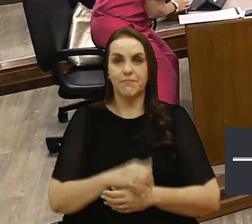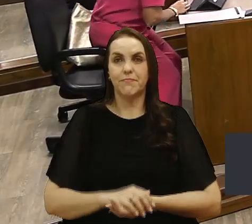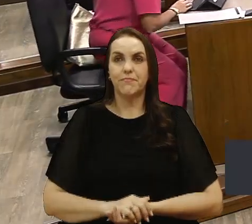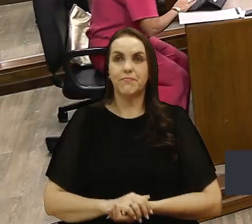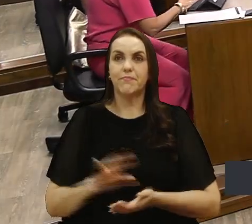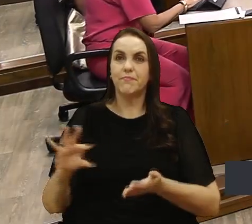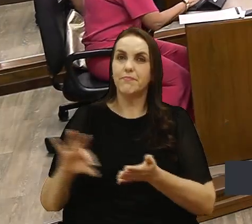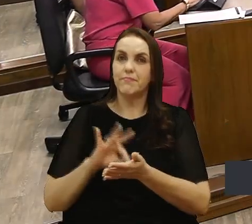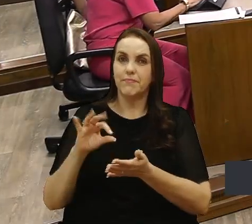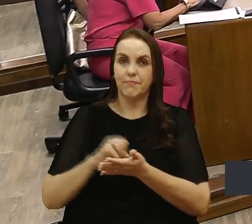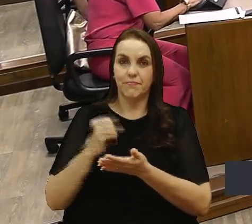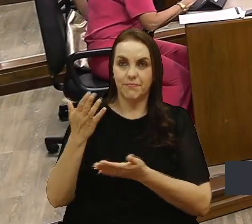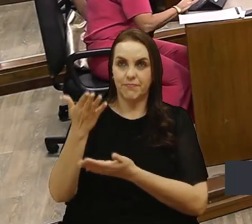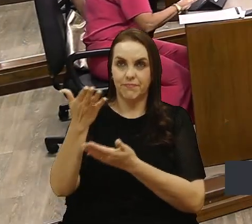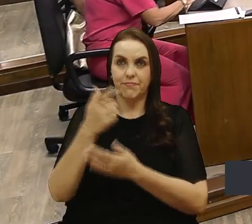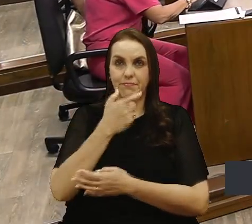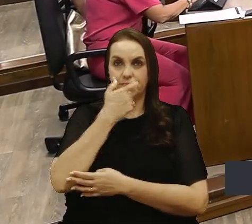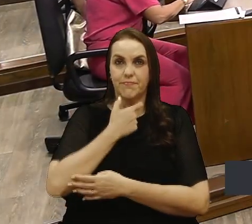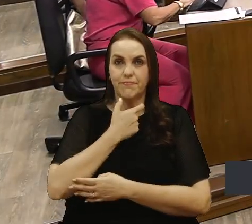vereador Tenente Cristiano Becker.